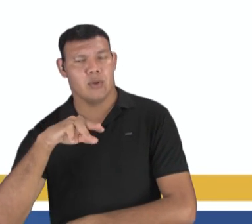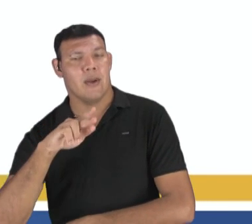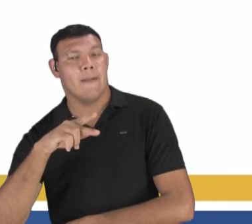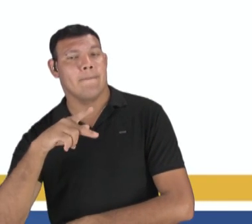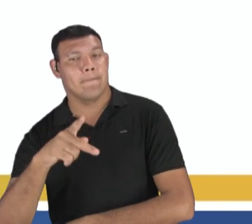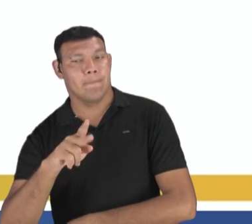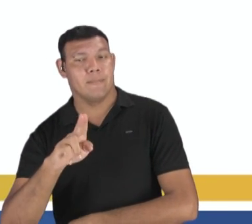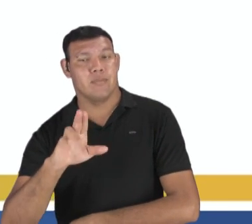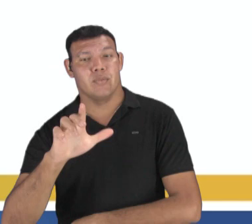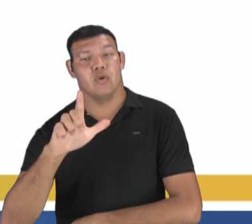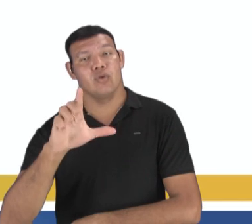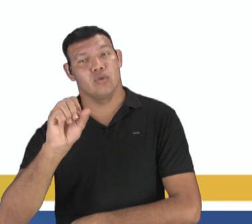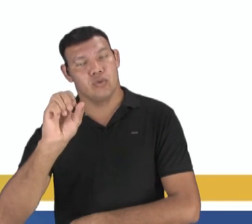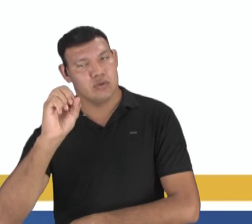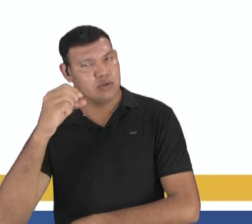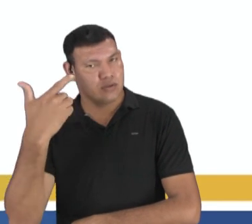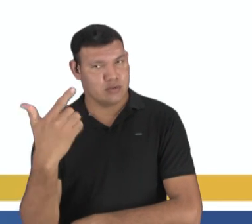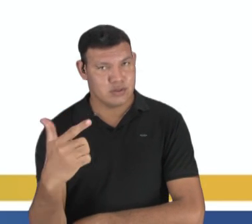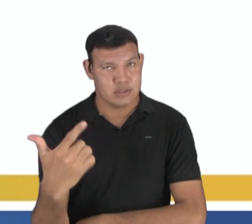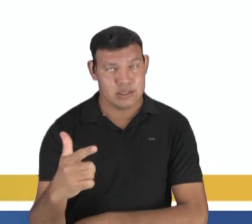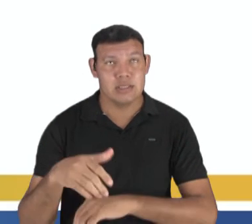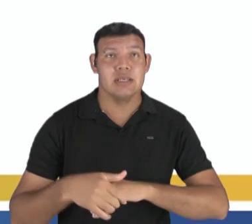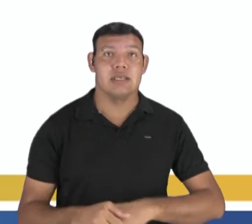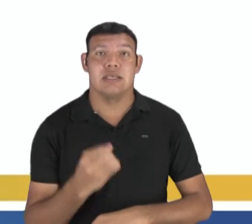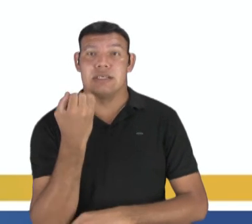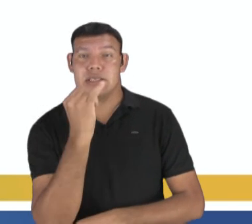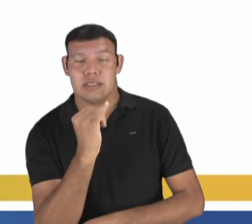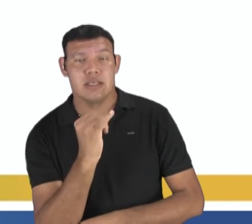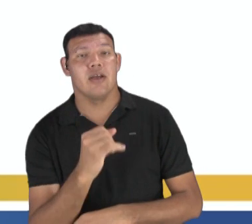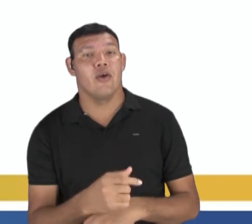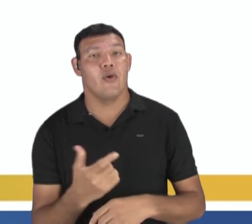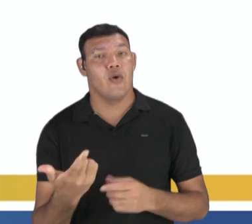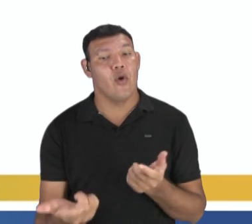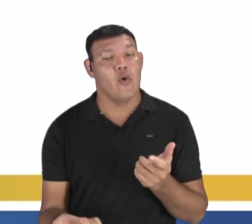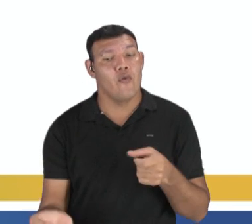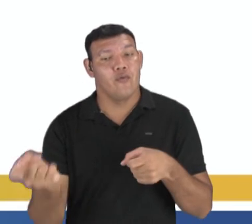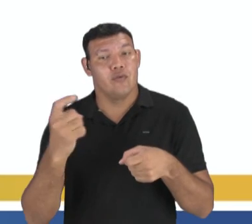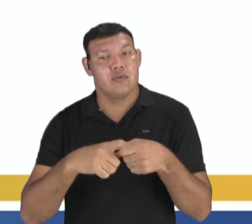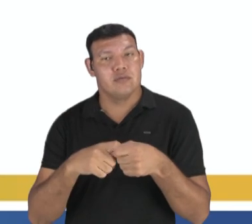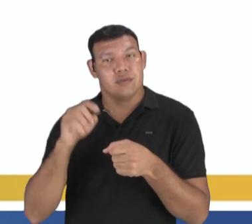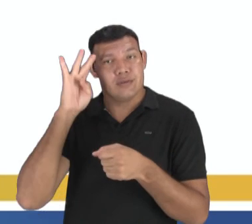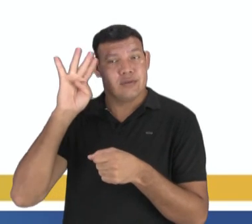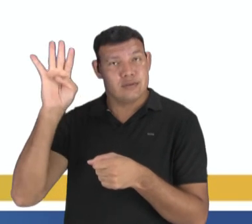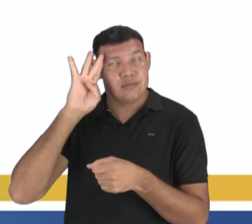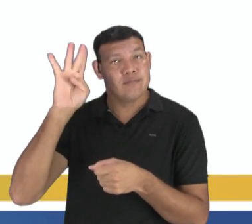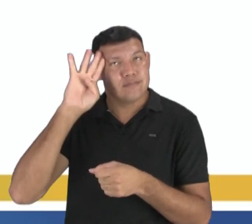caso pedir, pessoal, se caso falar sobre isso, você já recorre ao teorema do impulso, tá?